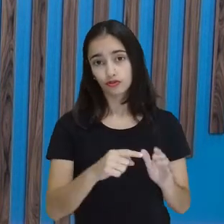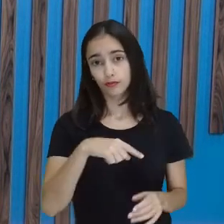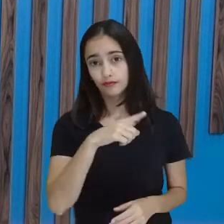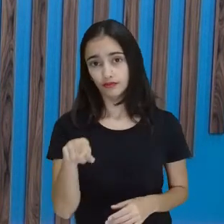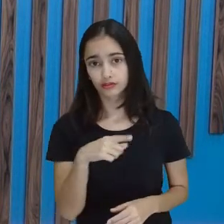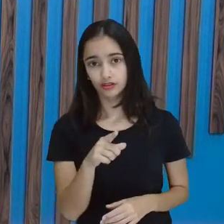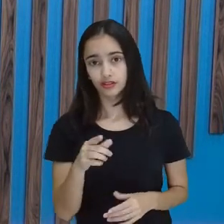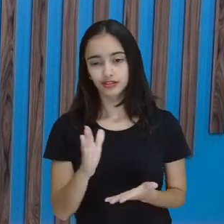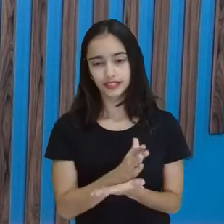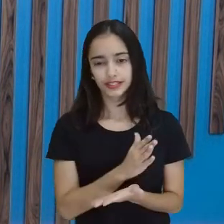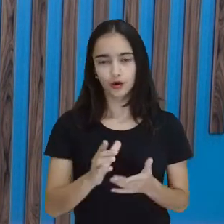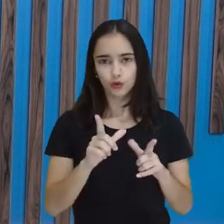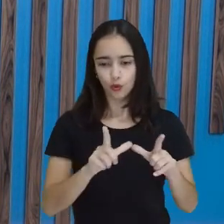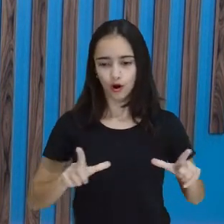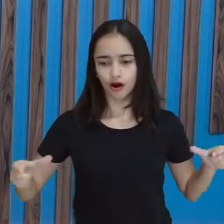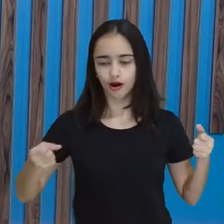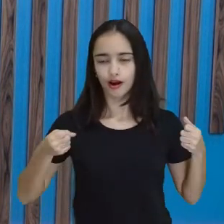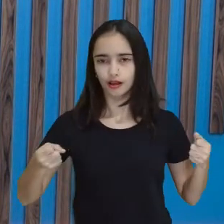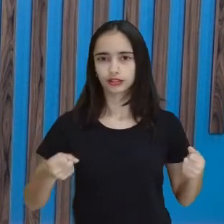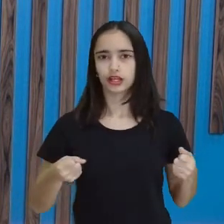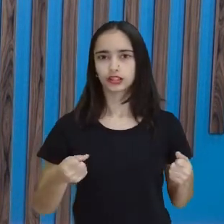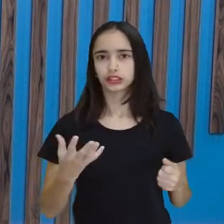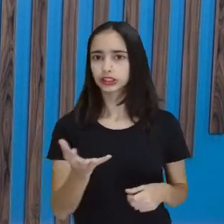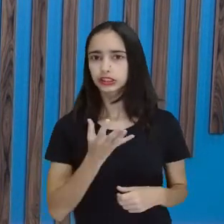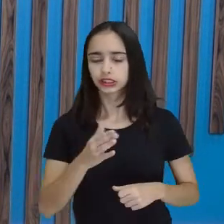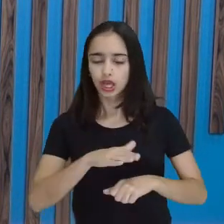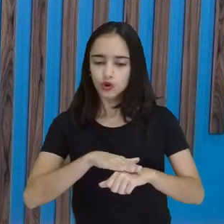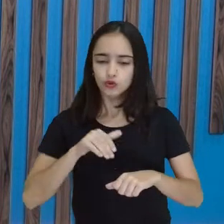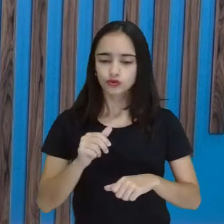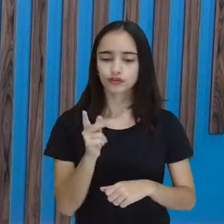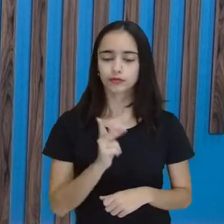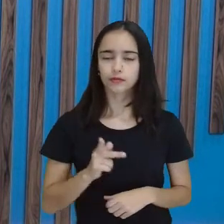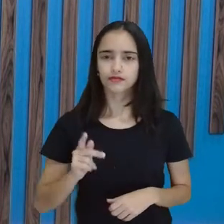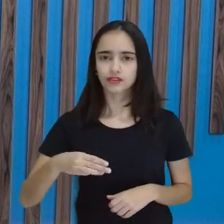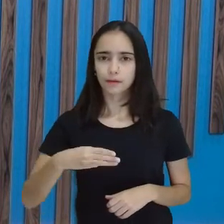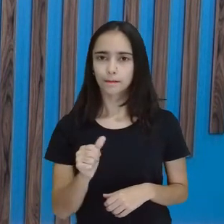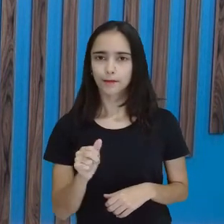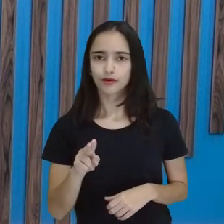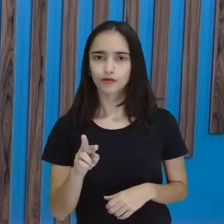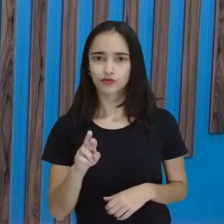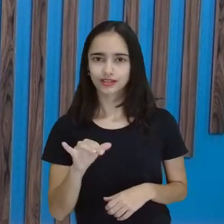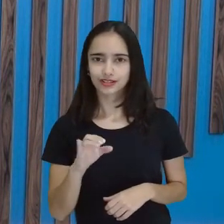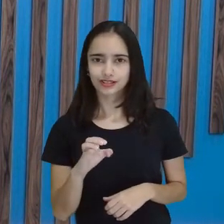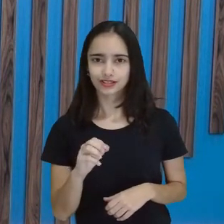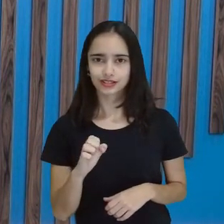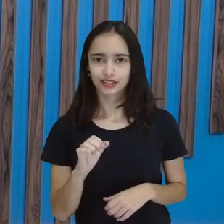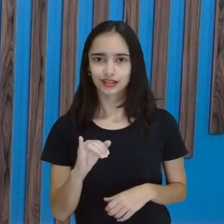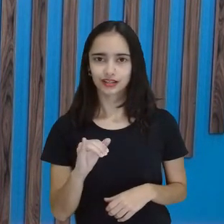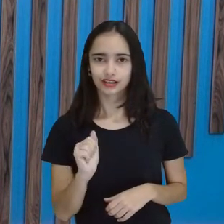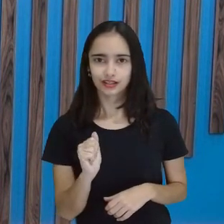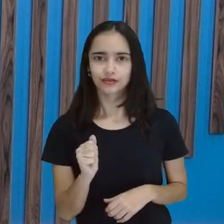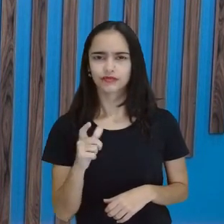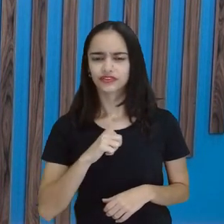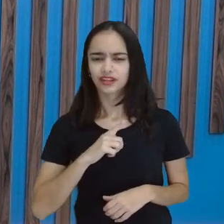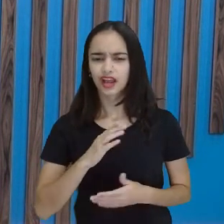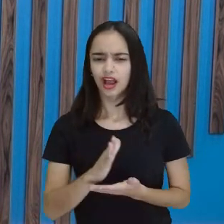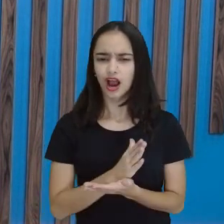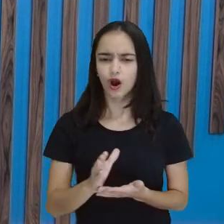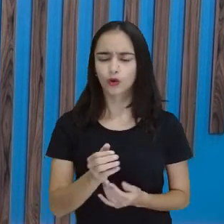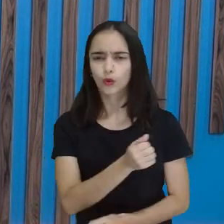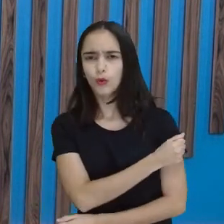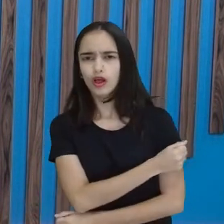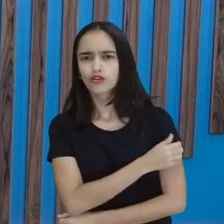quer reivindicar alguma coisa, quando a gente vai para as ruas, em uma passeata, geralmente a gente faz cartazes